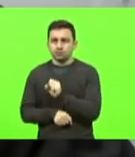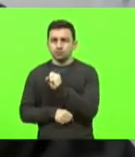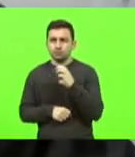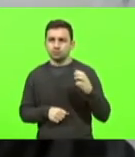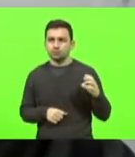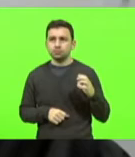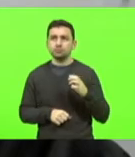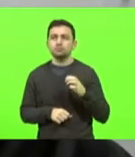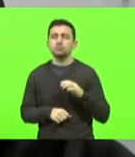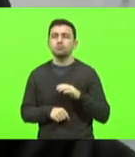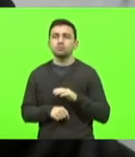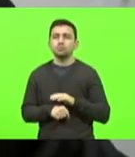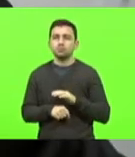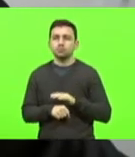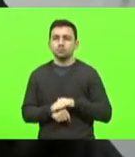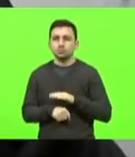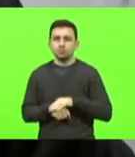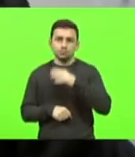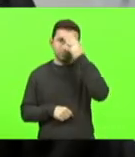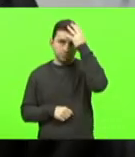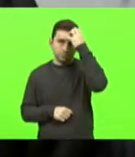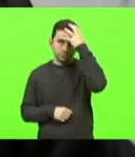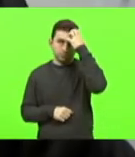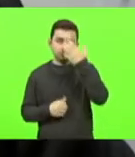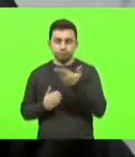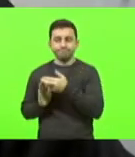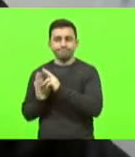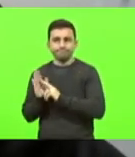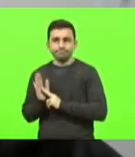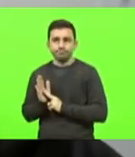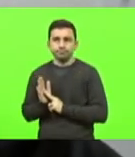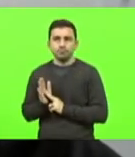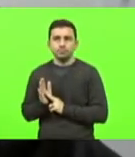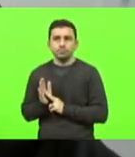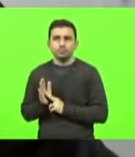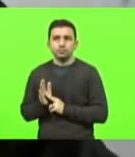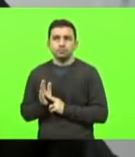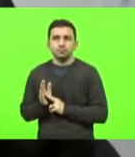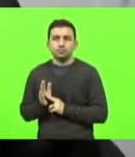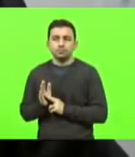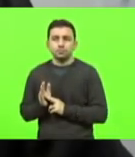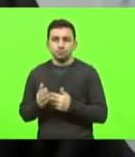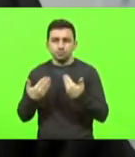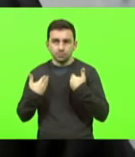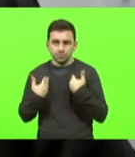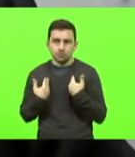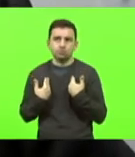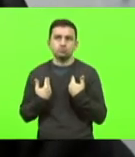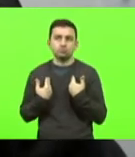autoria do deputado Ismael dos Santos, relatoria da minha pessoa.